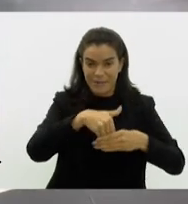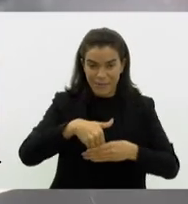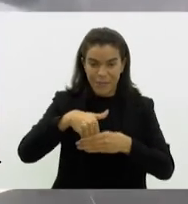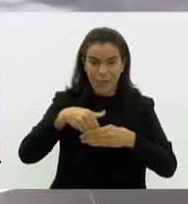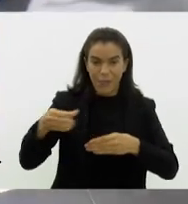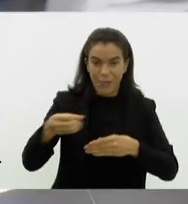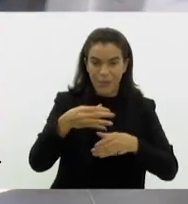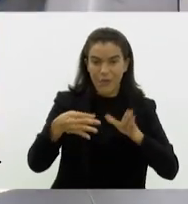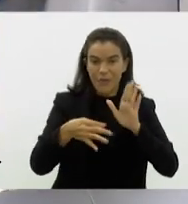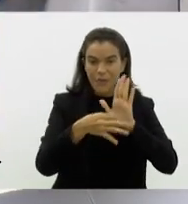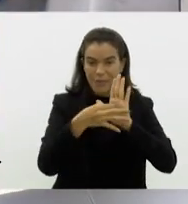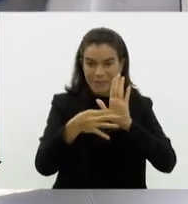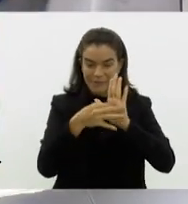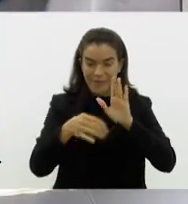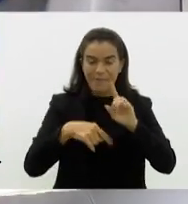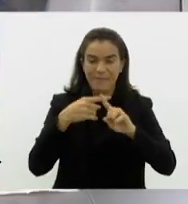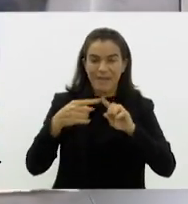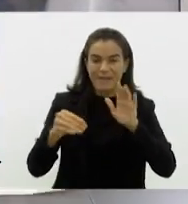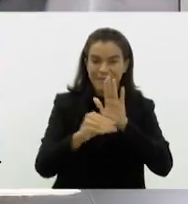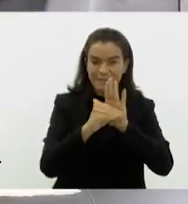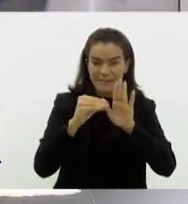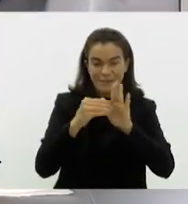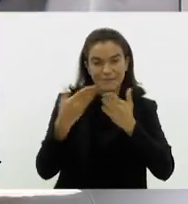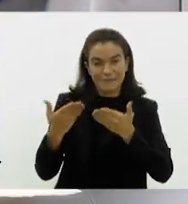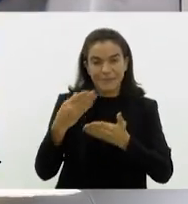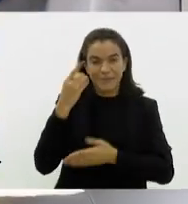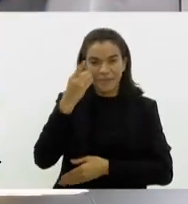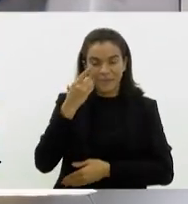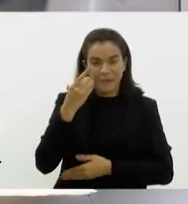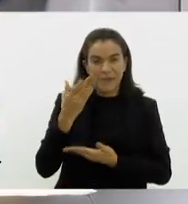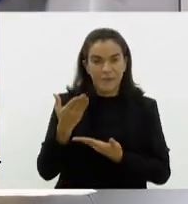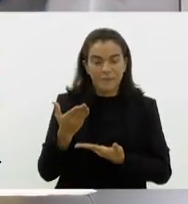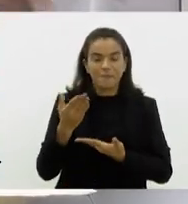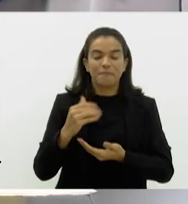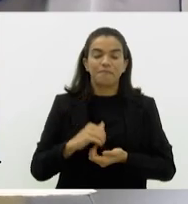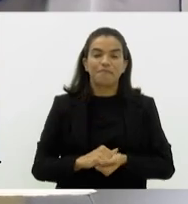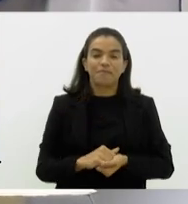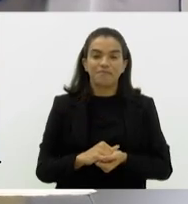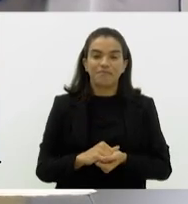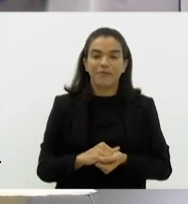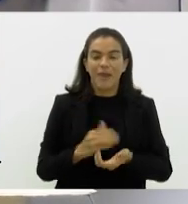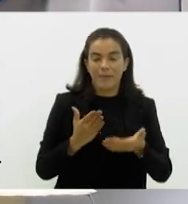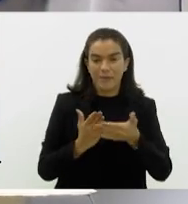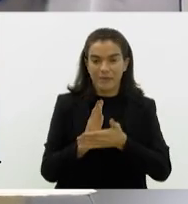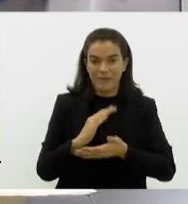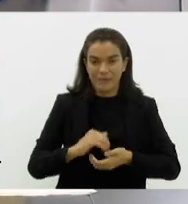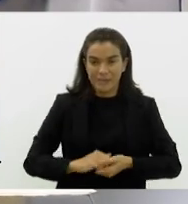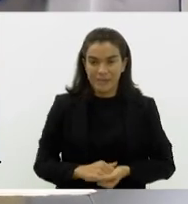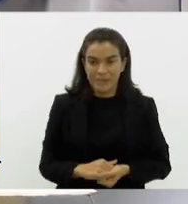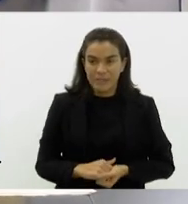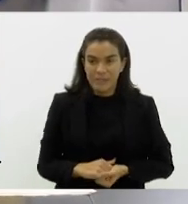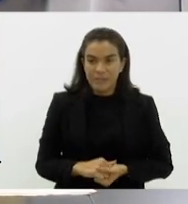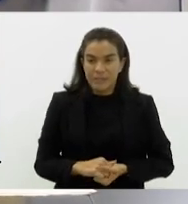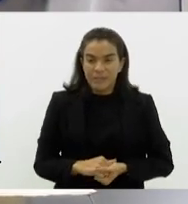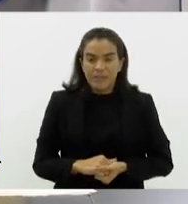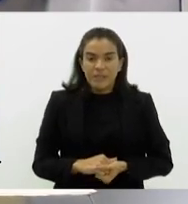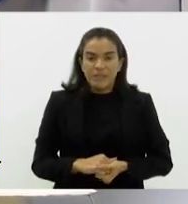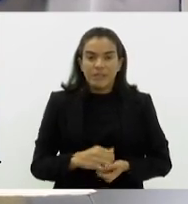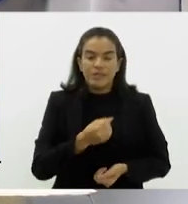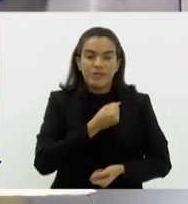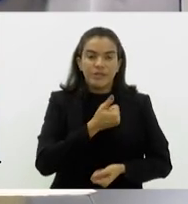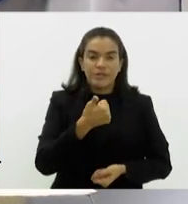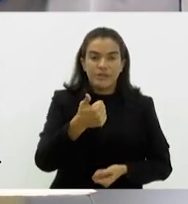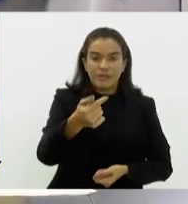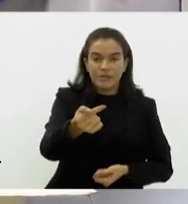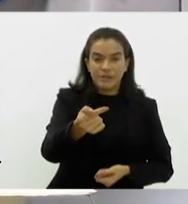novo parecer do novo relator, deputado Carlos Mink. Senhores que aprovam, permaneçam como estão, aprovado. Item